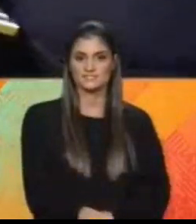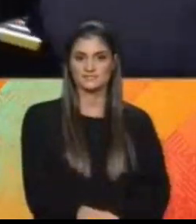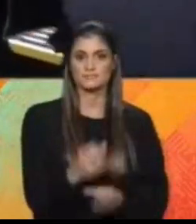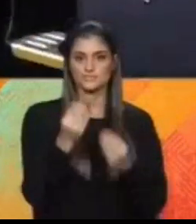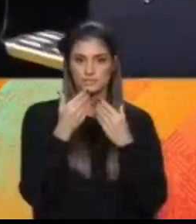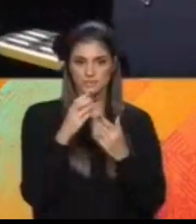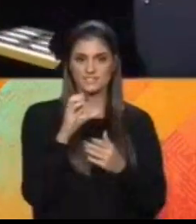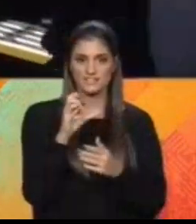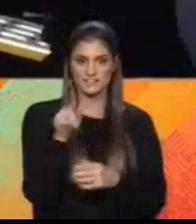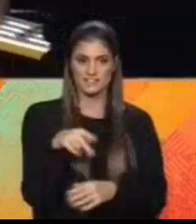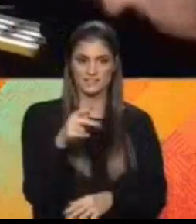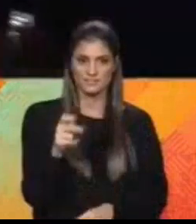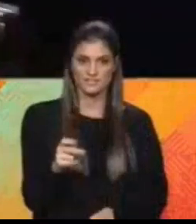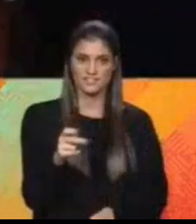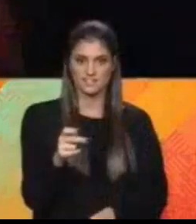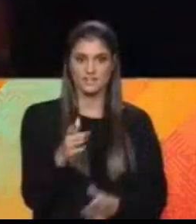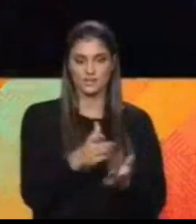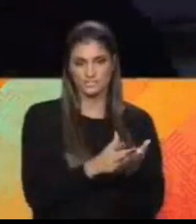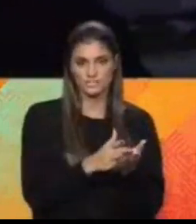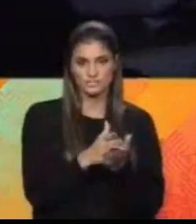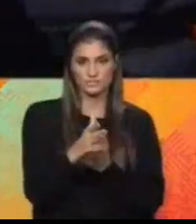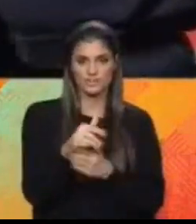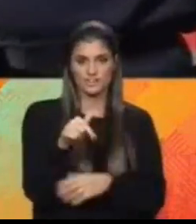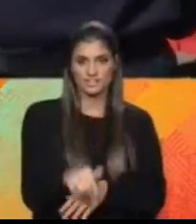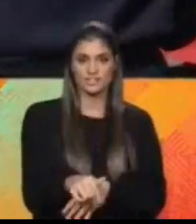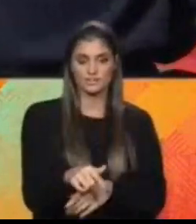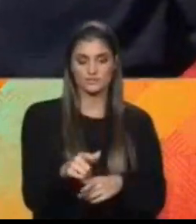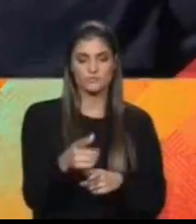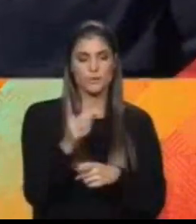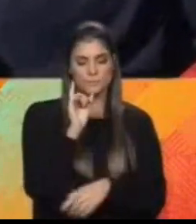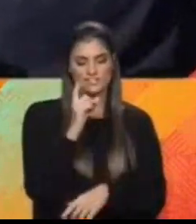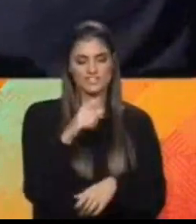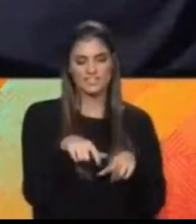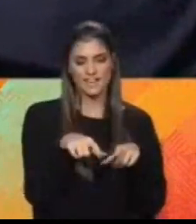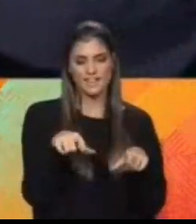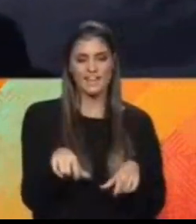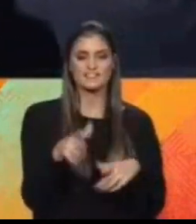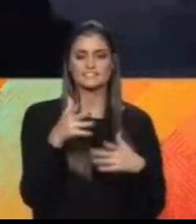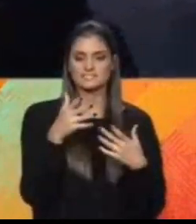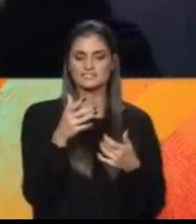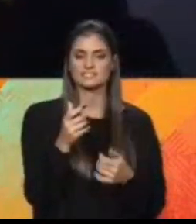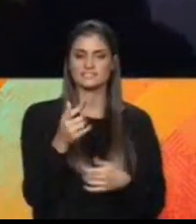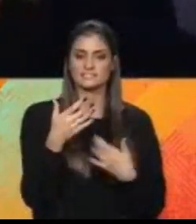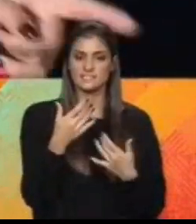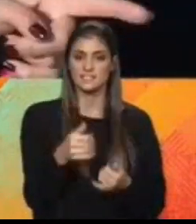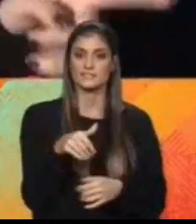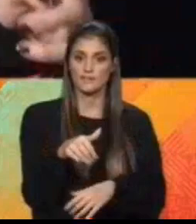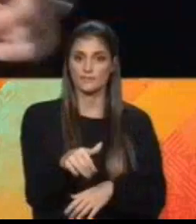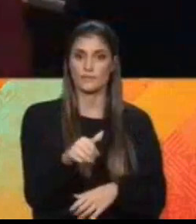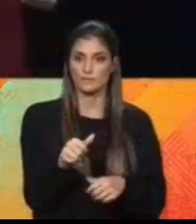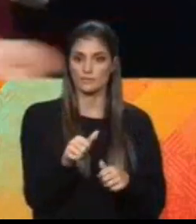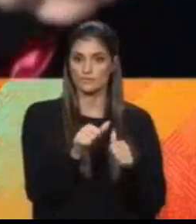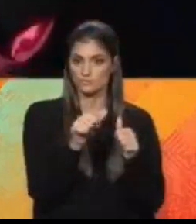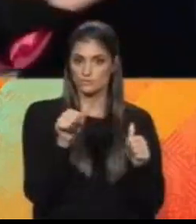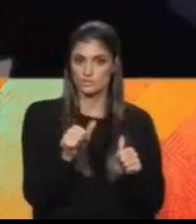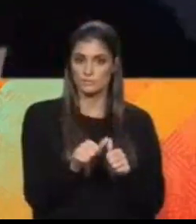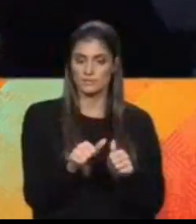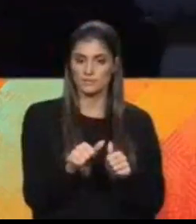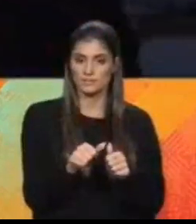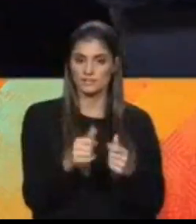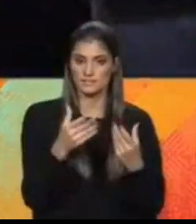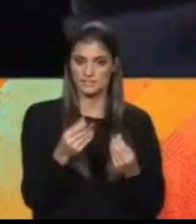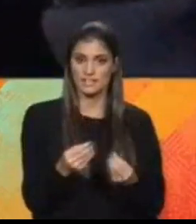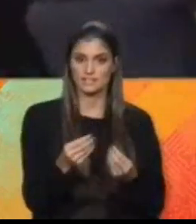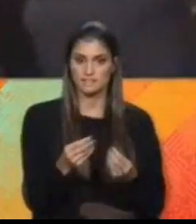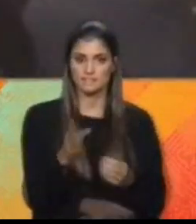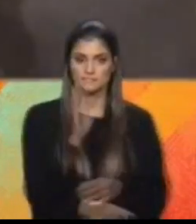Obrigada, Cláudia. Continuo aqui nos bombeiros sapadores de Gaia. Daqui a pouco vou para o sistema operacional, para a sala de